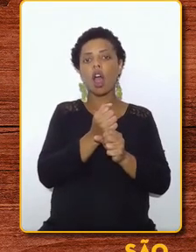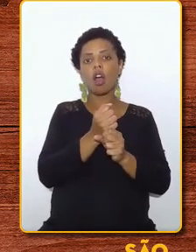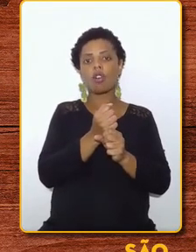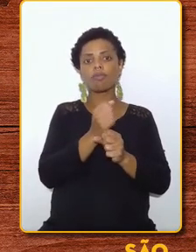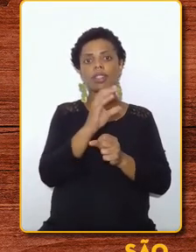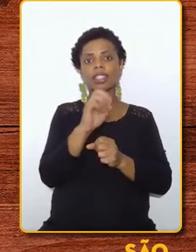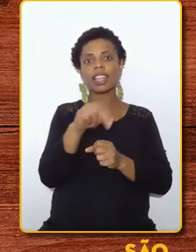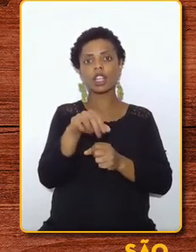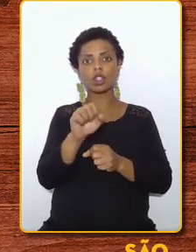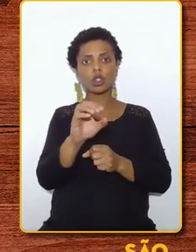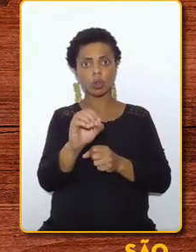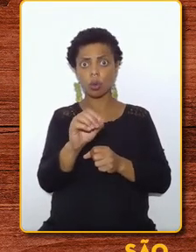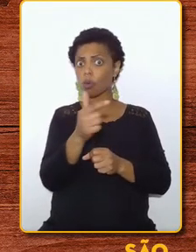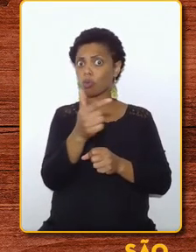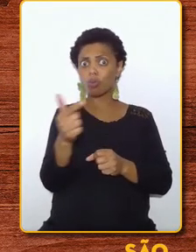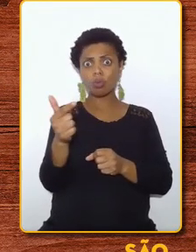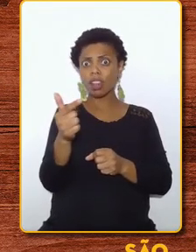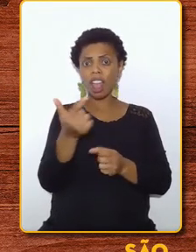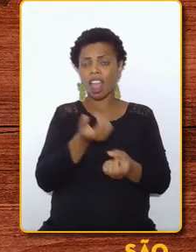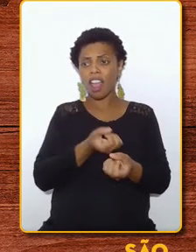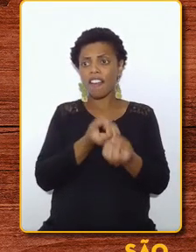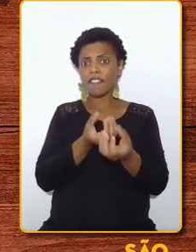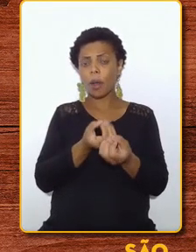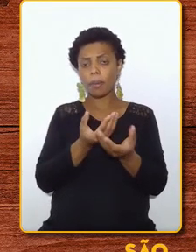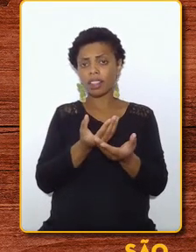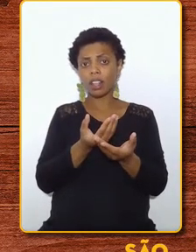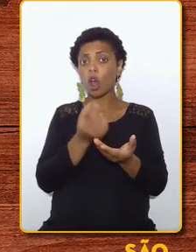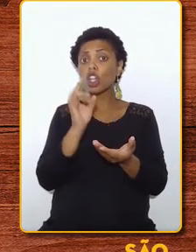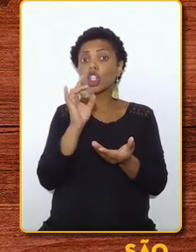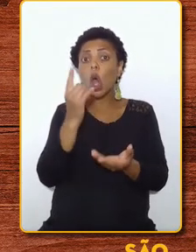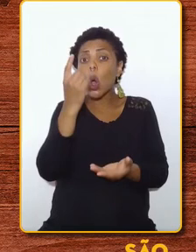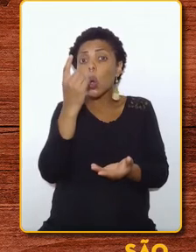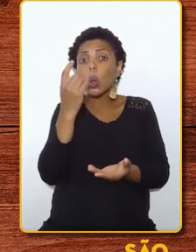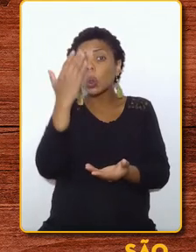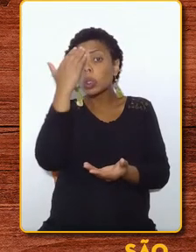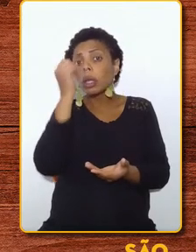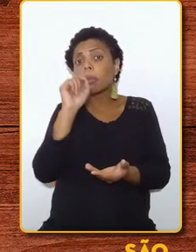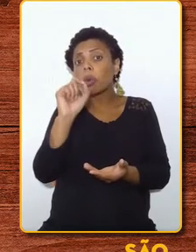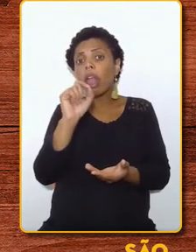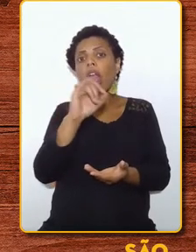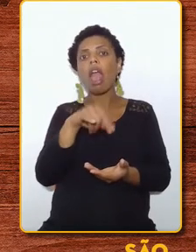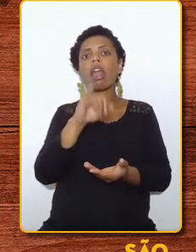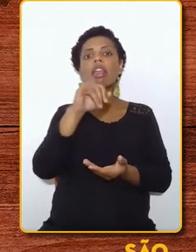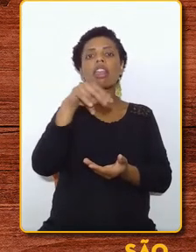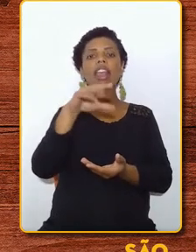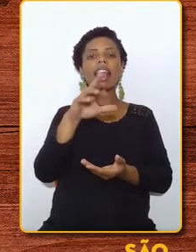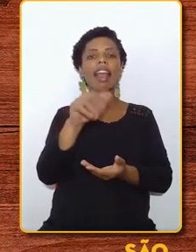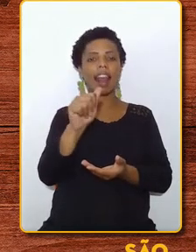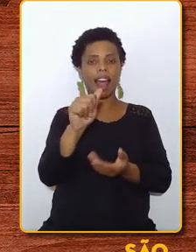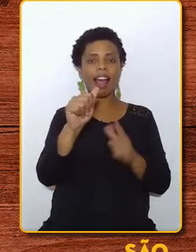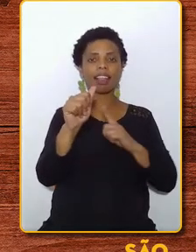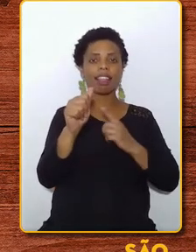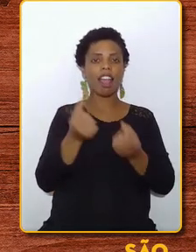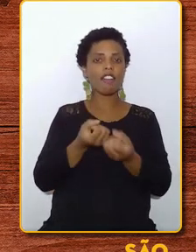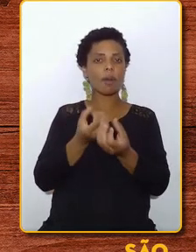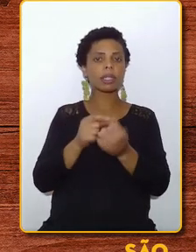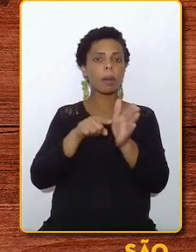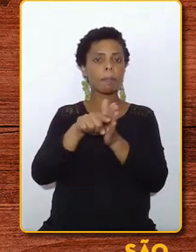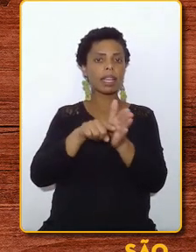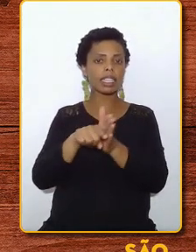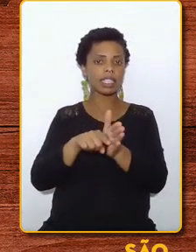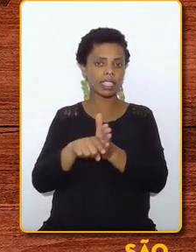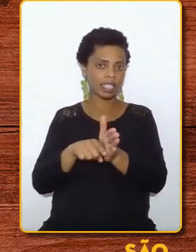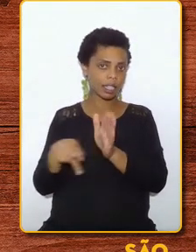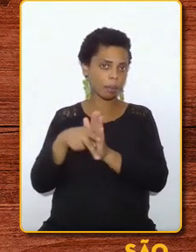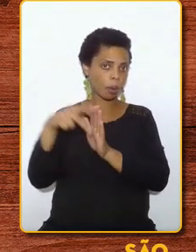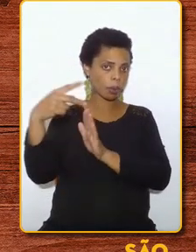que tinha era o dado do INCRA, né? A pesquisa FAO-INCRA, e que